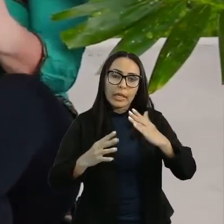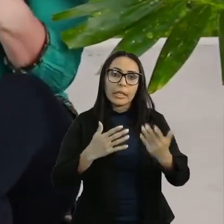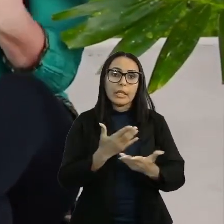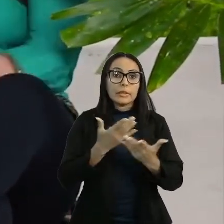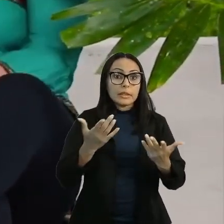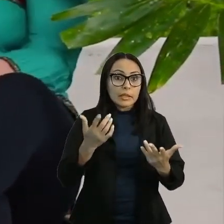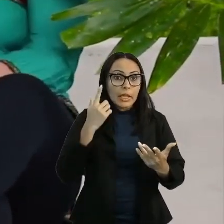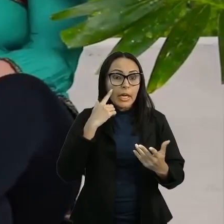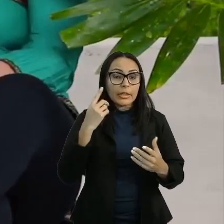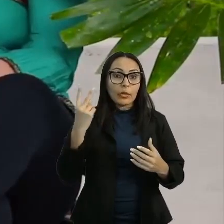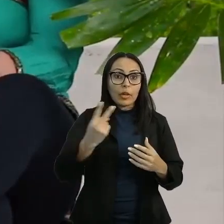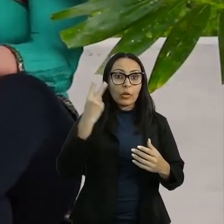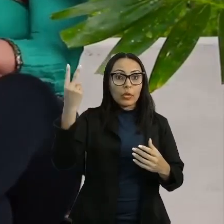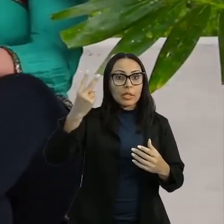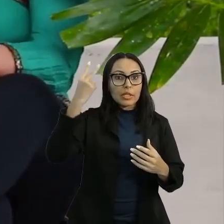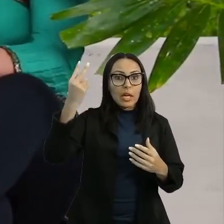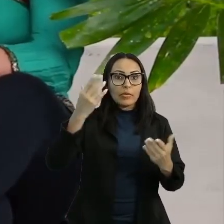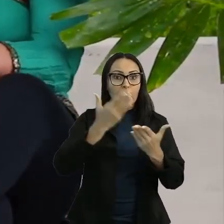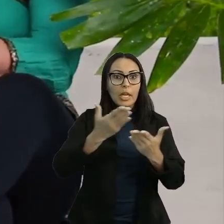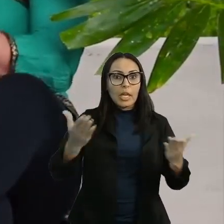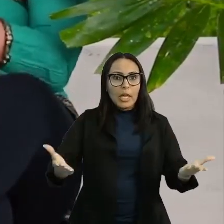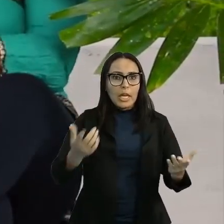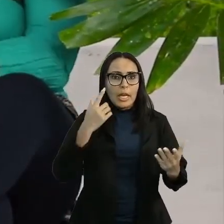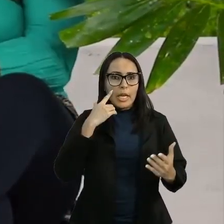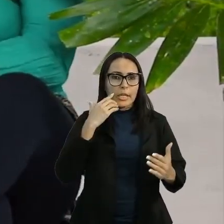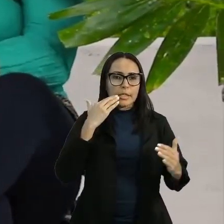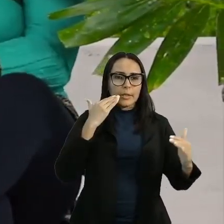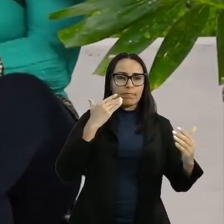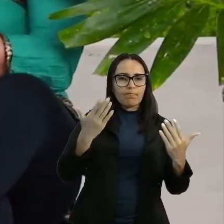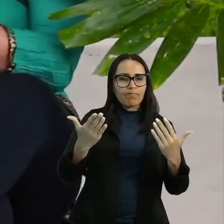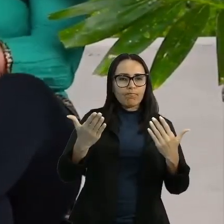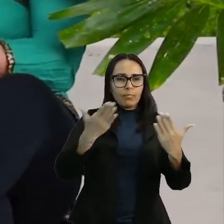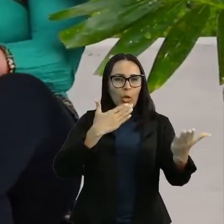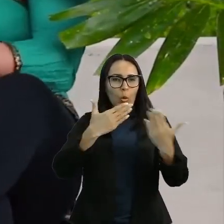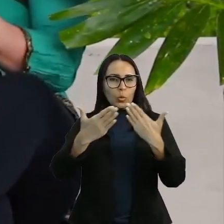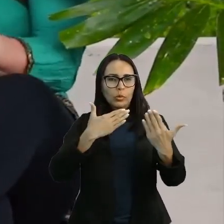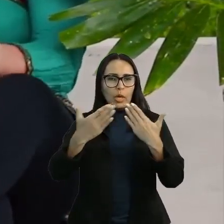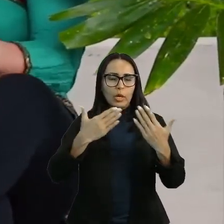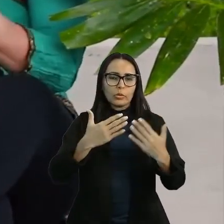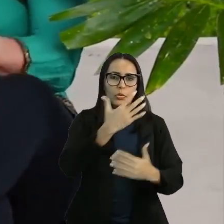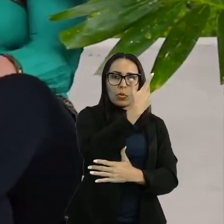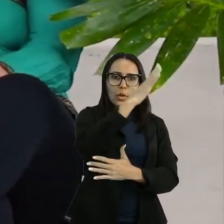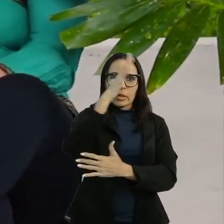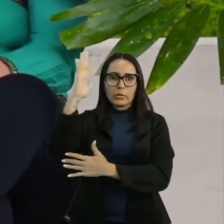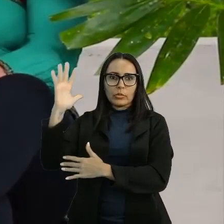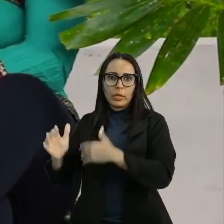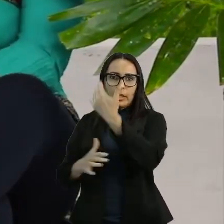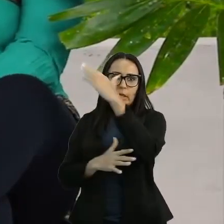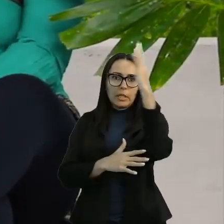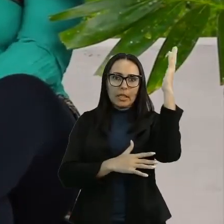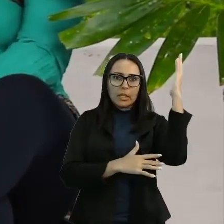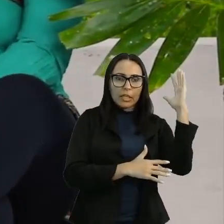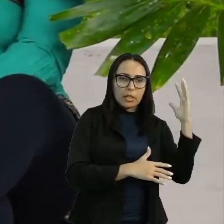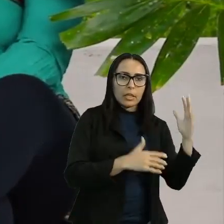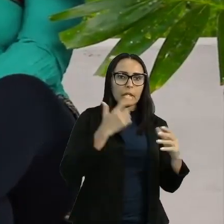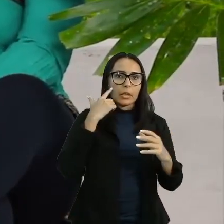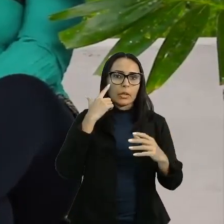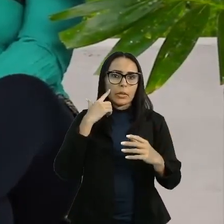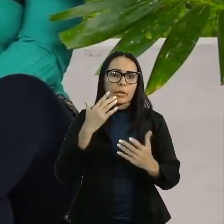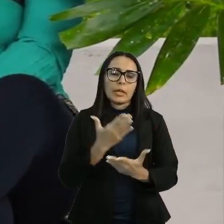minha colega, a professora Amanda, costuma, tem mais propriedade, mas assim, como é que ela conversou e como é que ela conversa nessa filosofia Hare